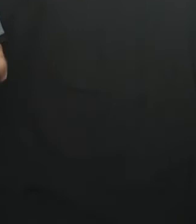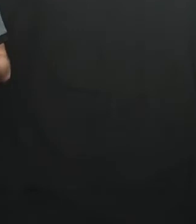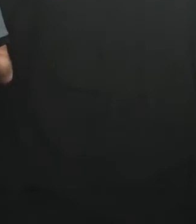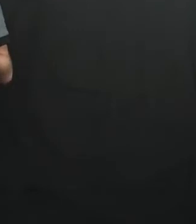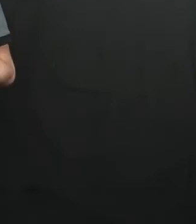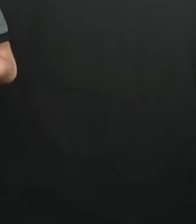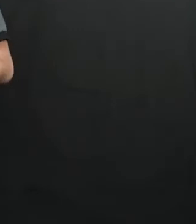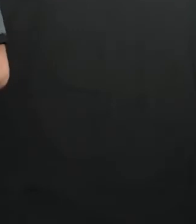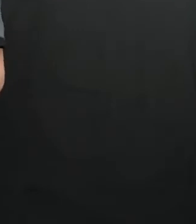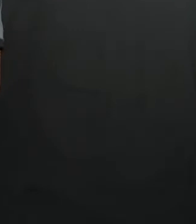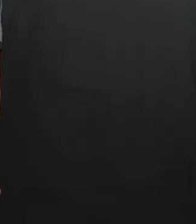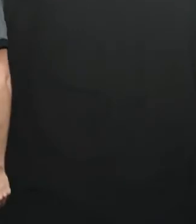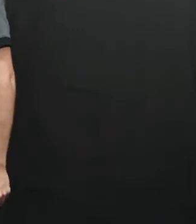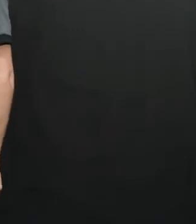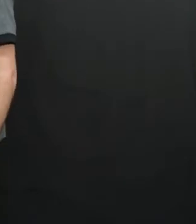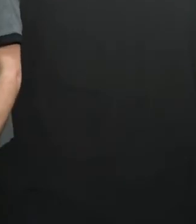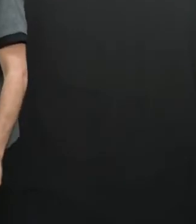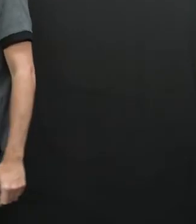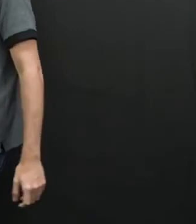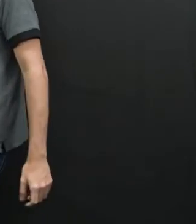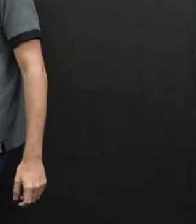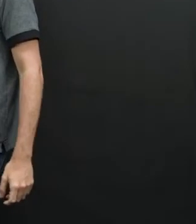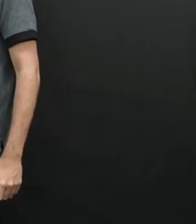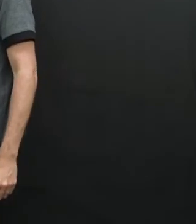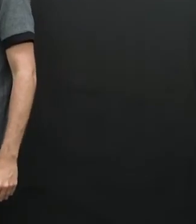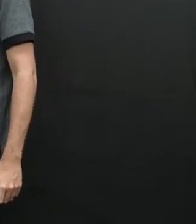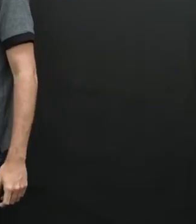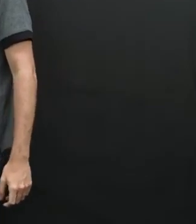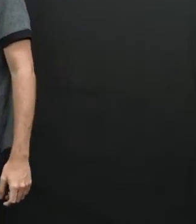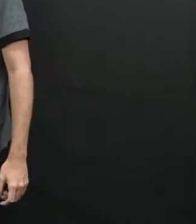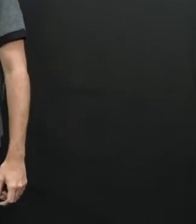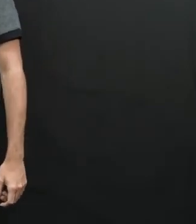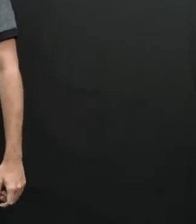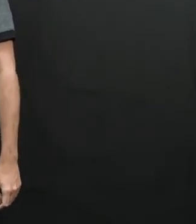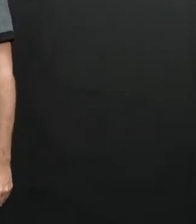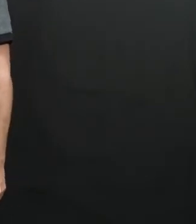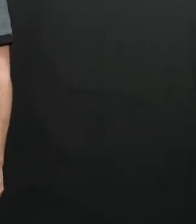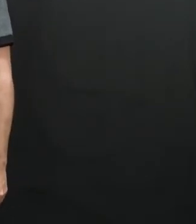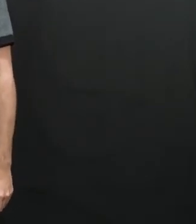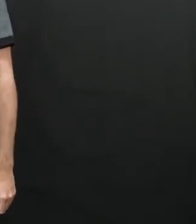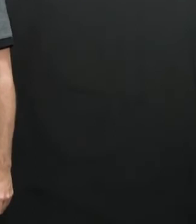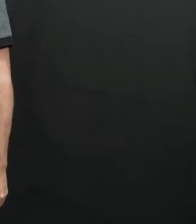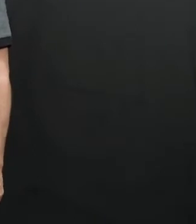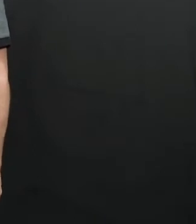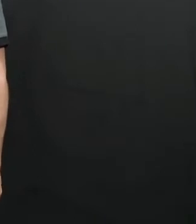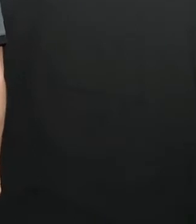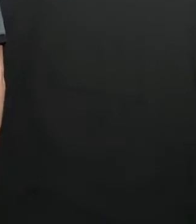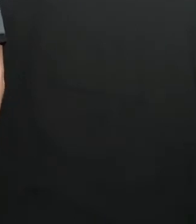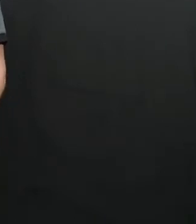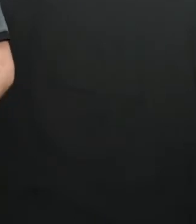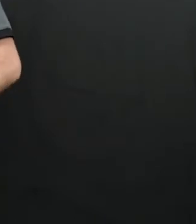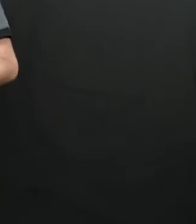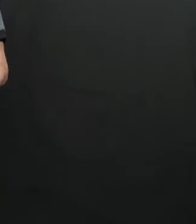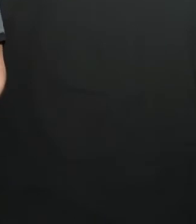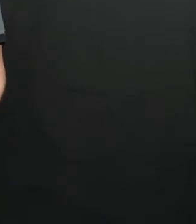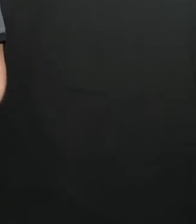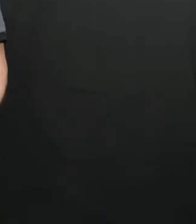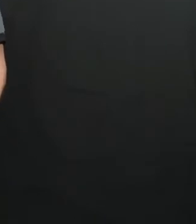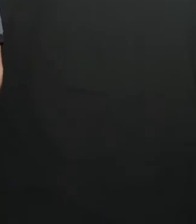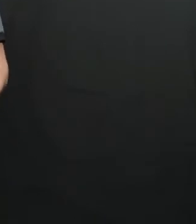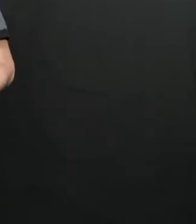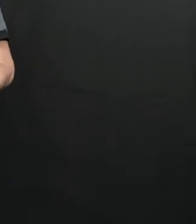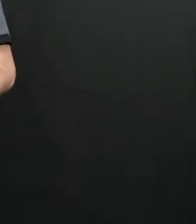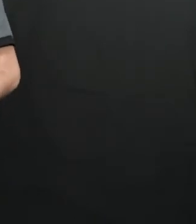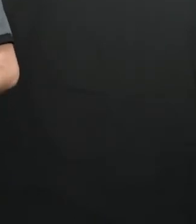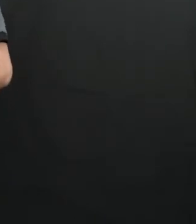feminista no Brasil foi muito importante para a garantia desse direito, que veio com Getúlio Vargas, mas não caiu do